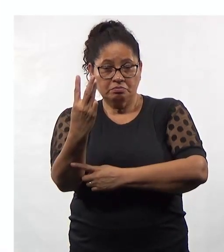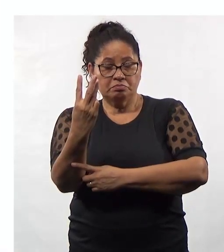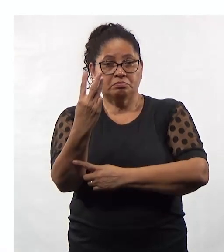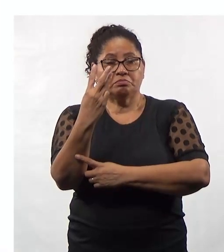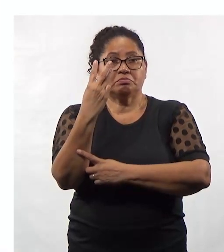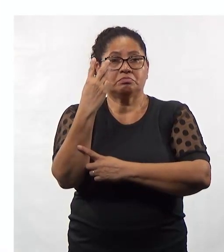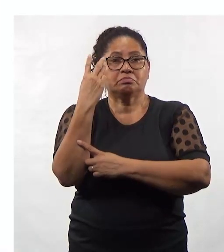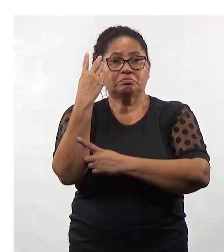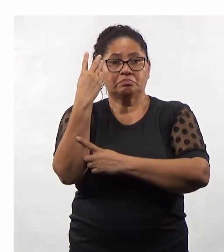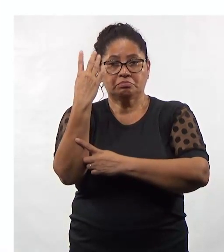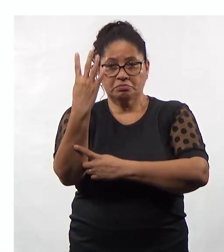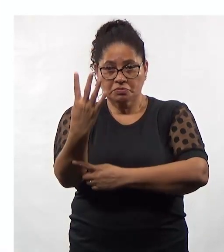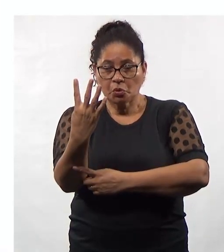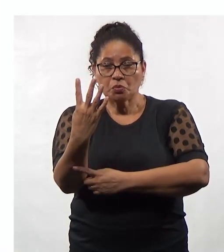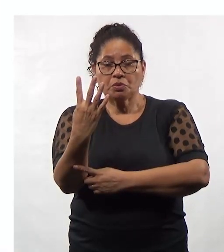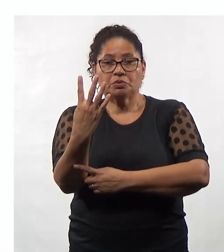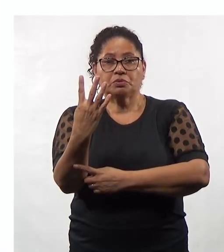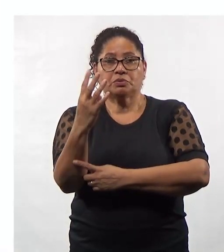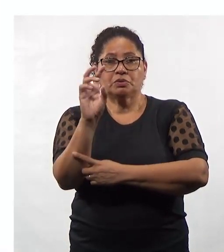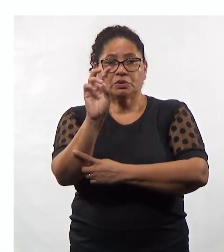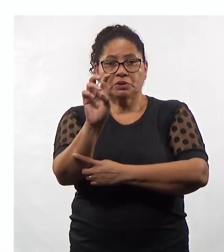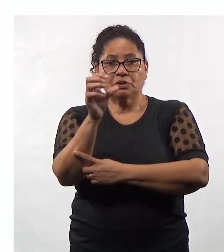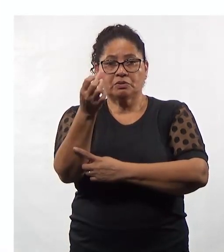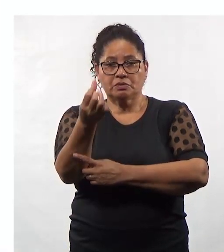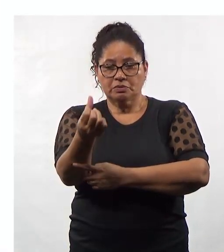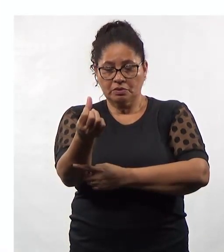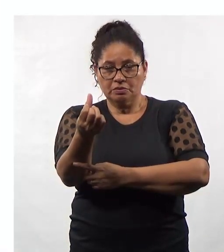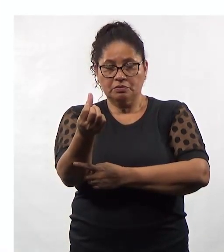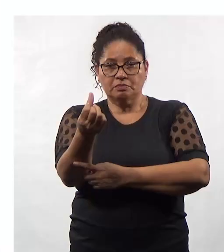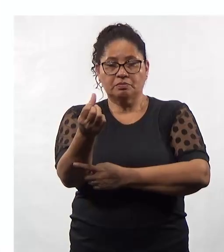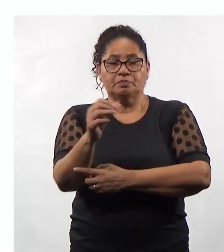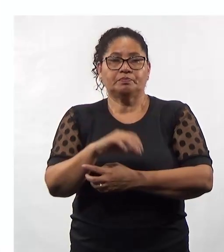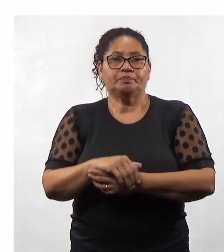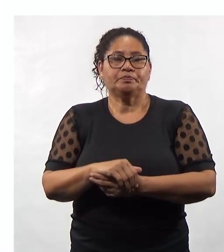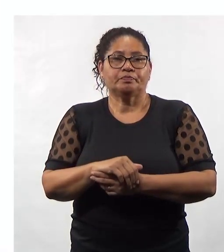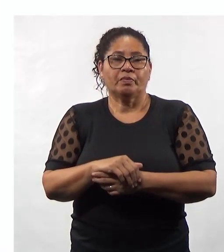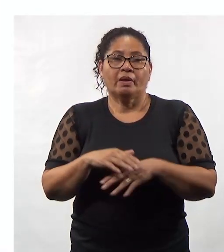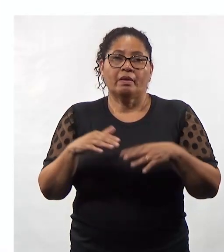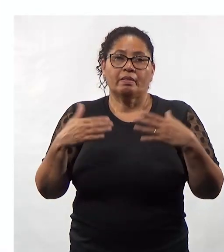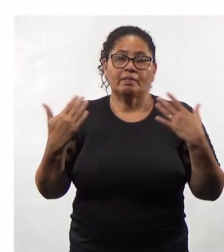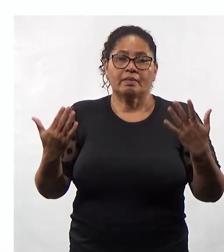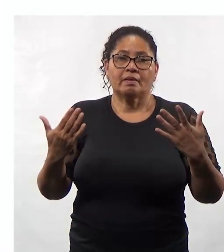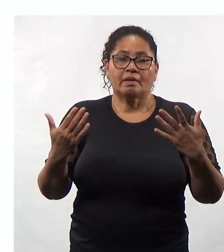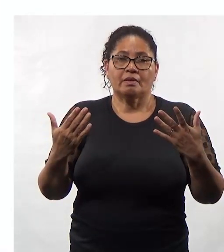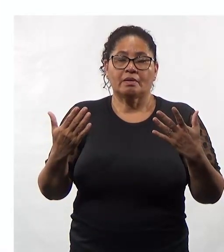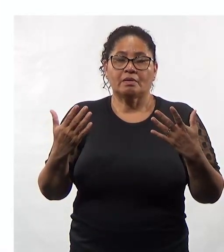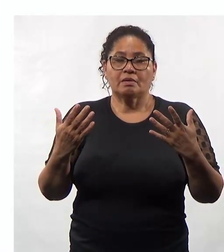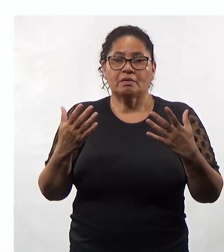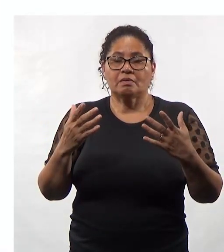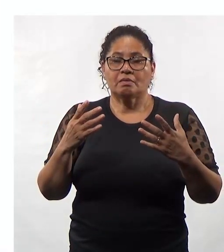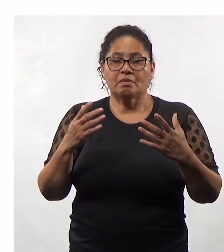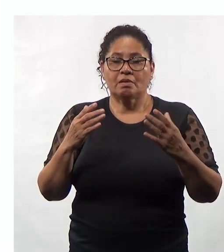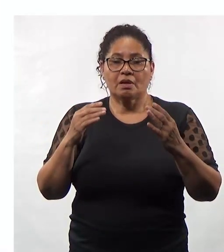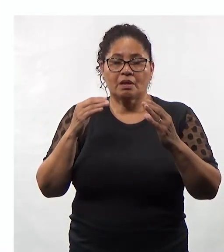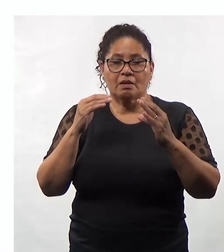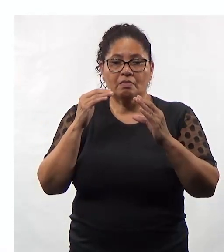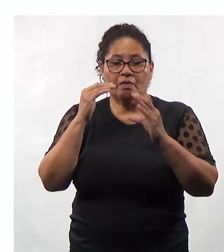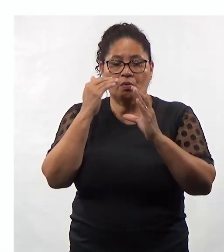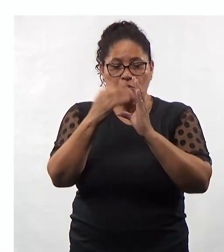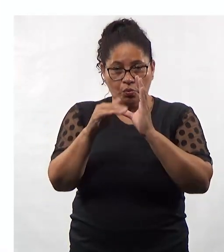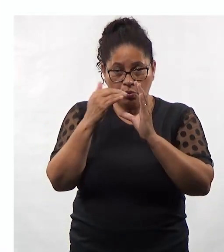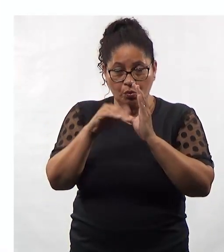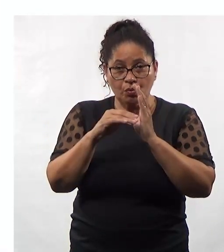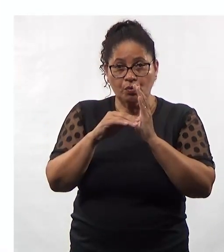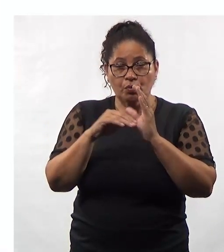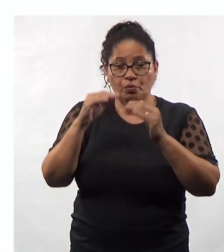perspectiva 3, perspectiva 4, 5, 6. E aí, elas vão entrar